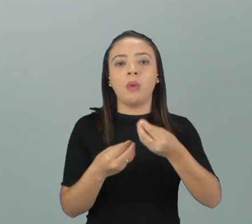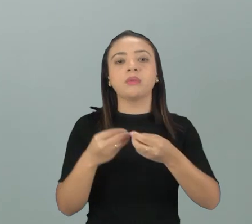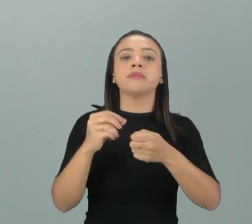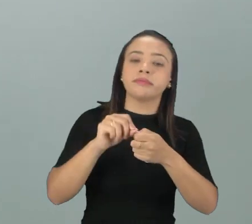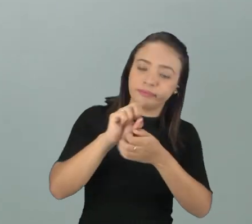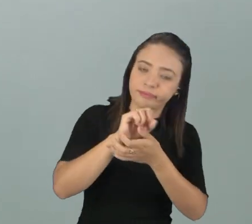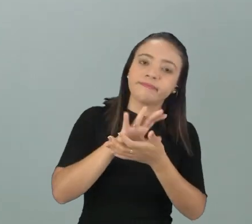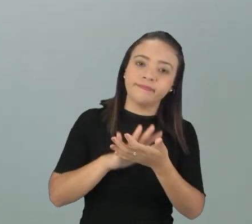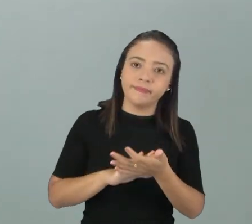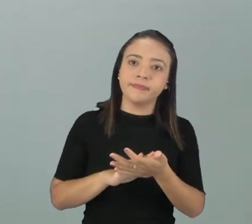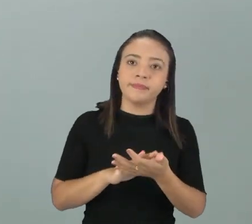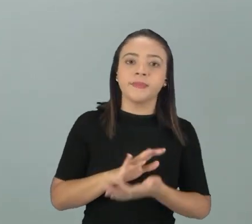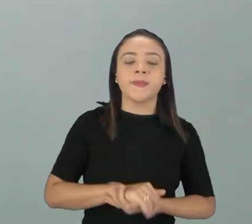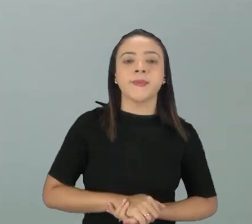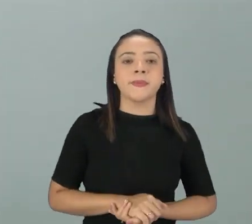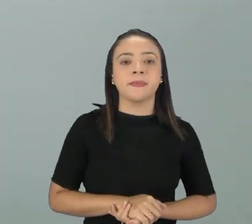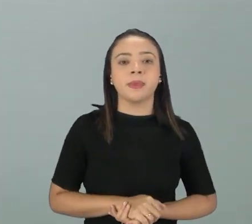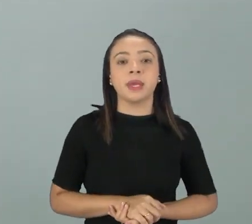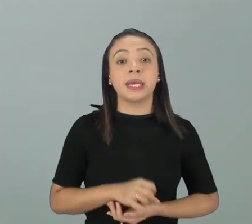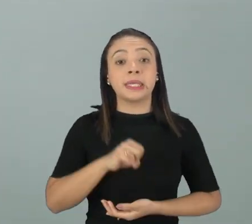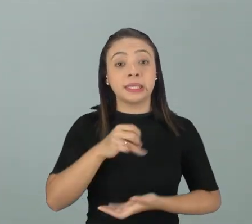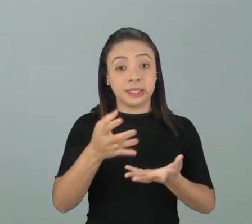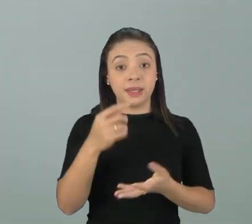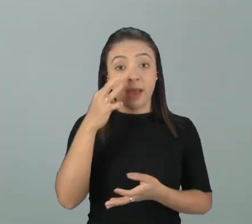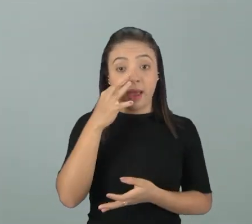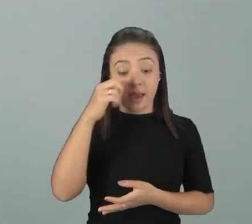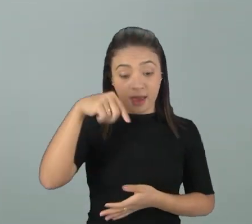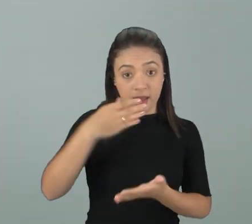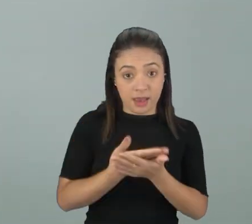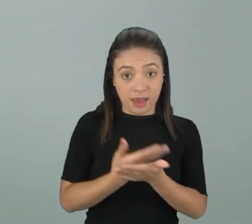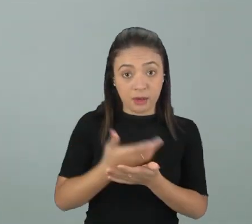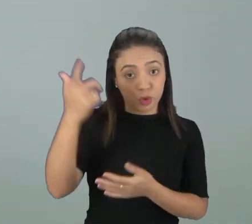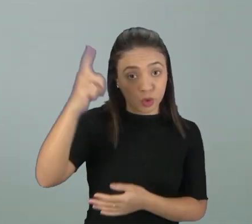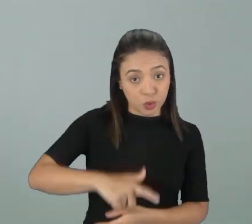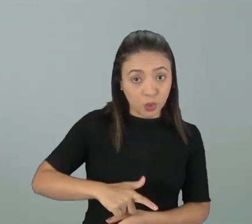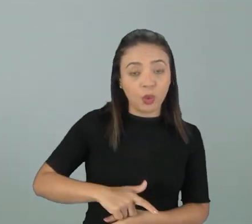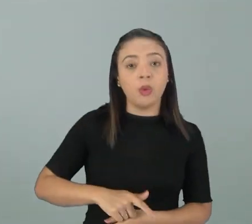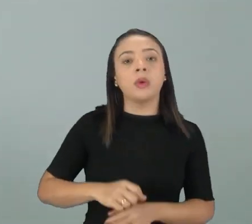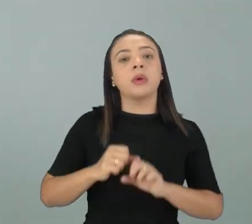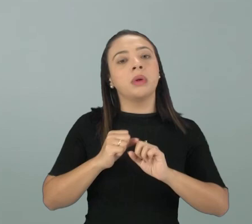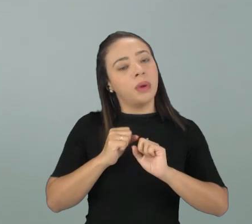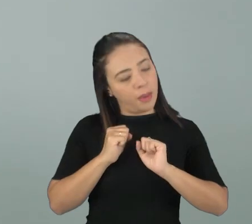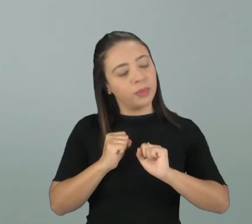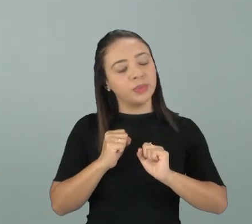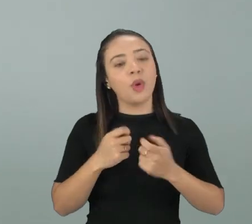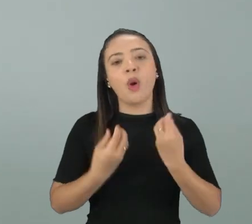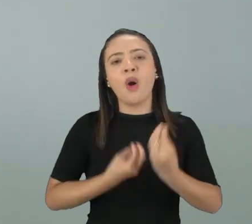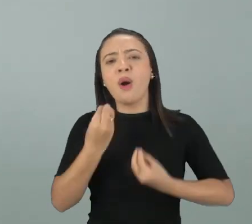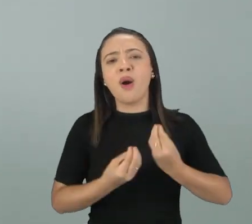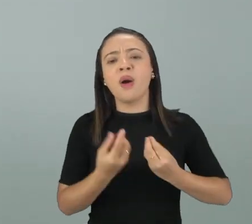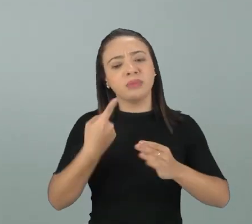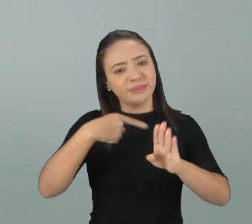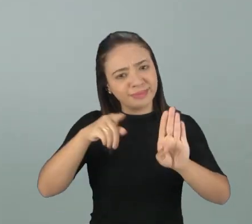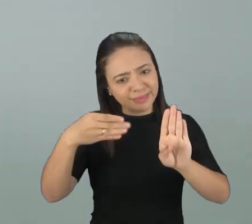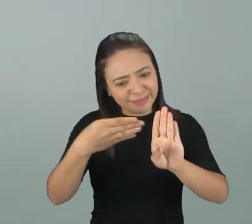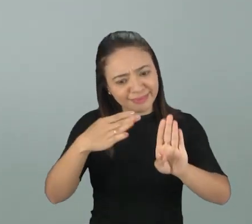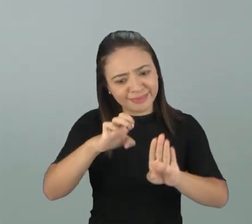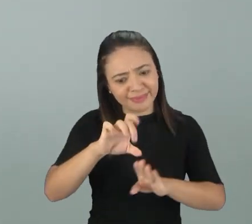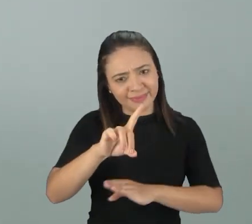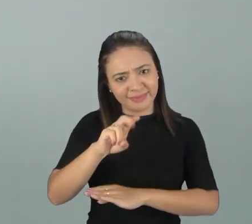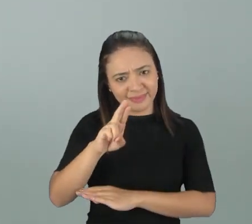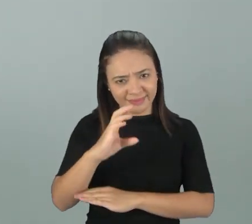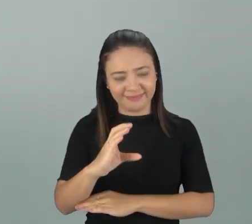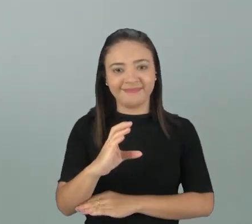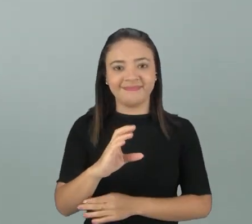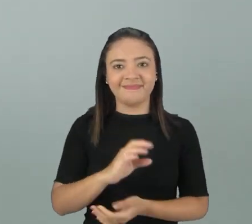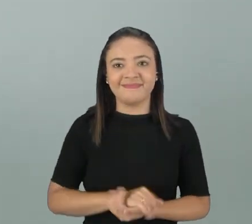de exercícios. Então, se você quer assistir essa aula novamente, né, você pode acessar essa aula lá na nossa plataforma